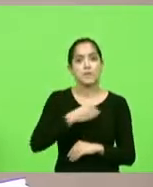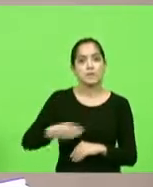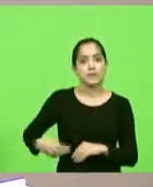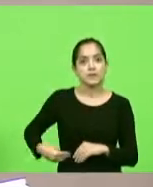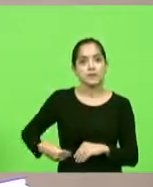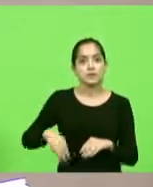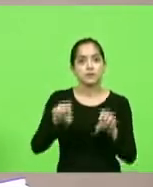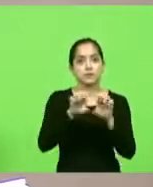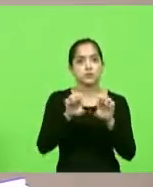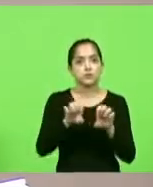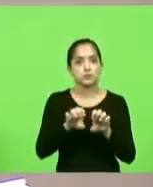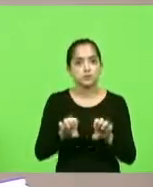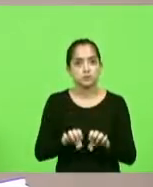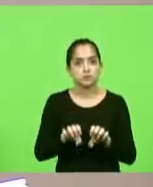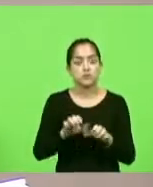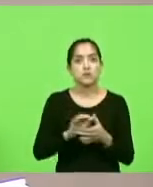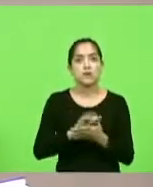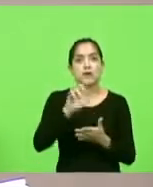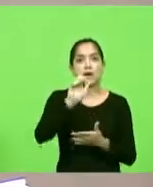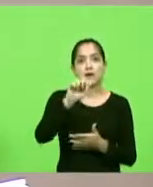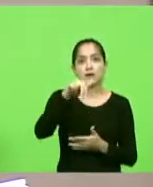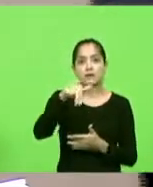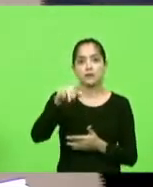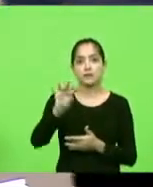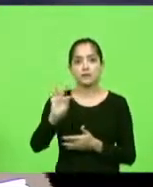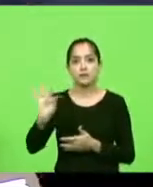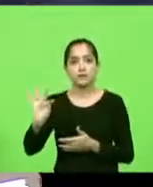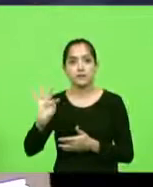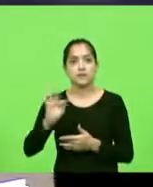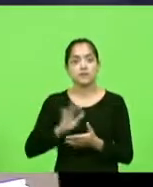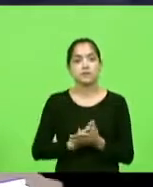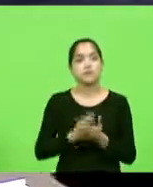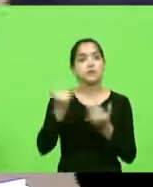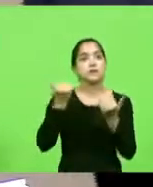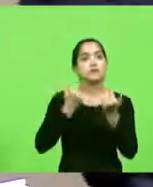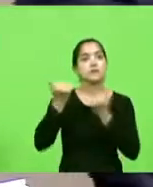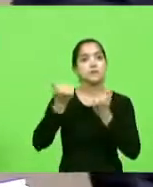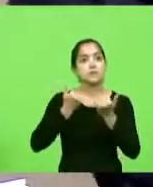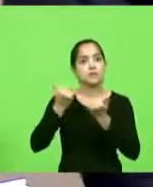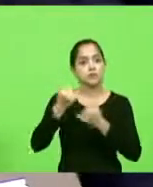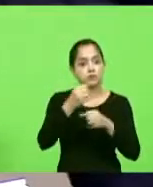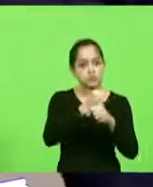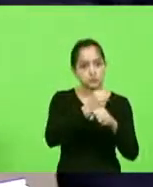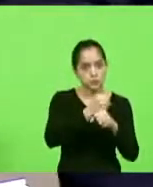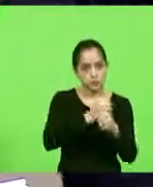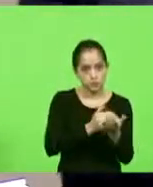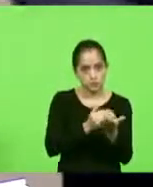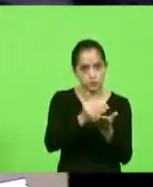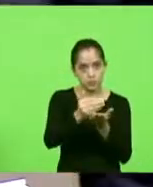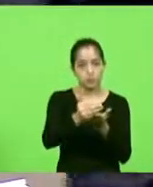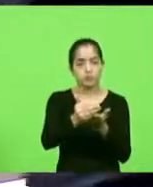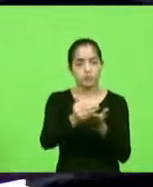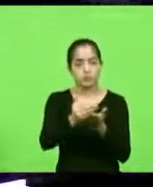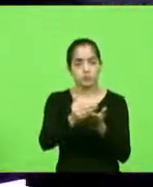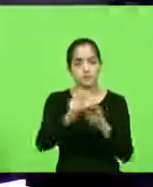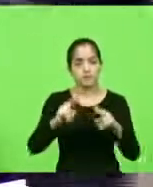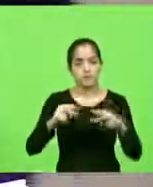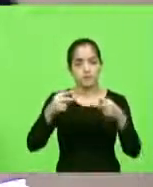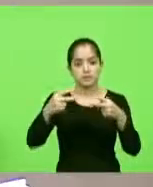ao diretor-geral da ANTT, pelo fornecimento de informações sobre o início das obras de construção das terceiras